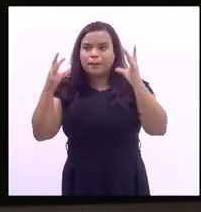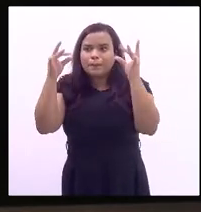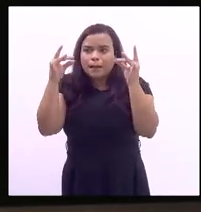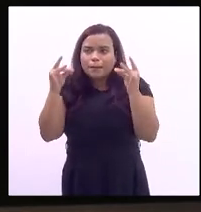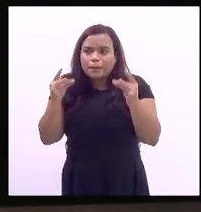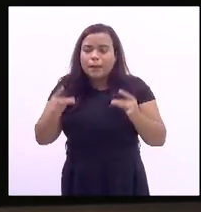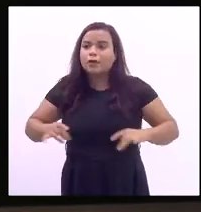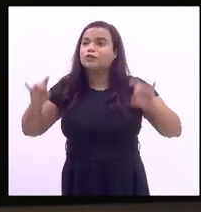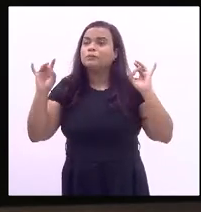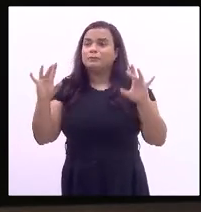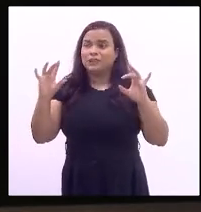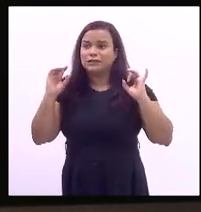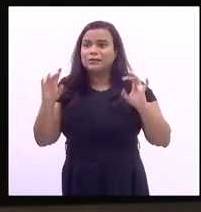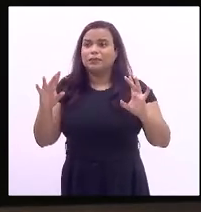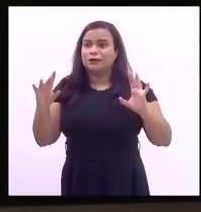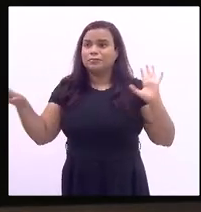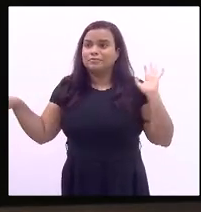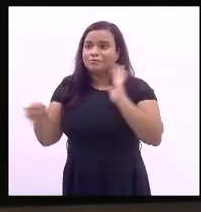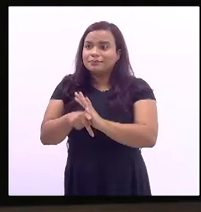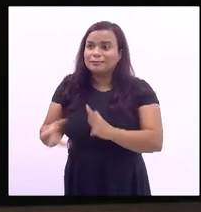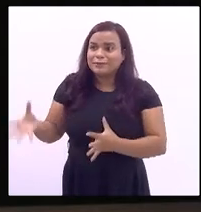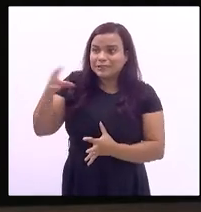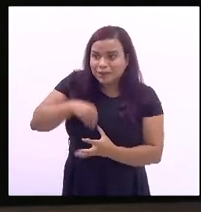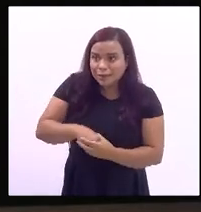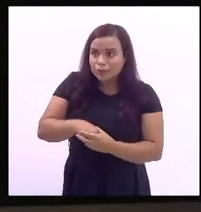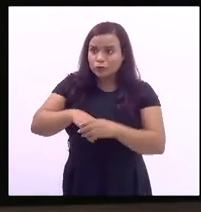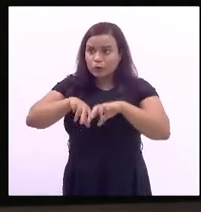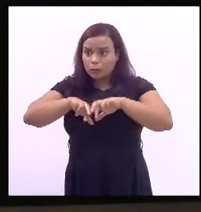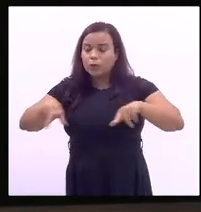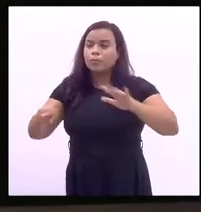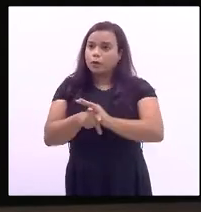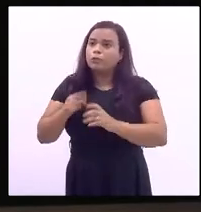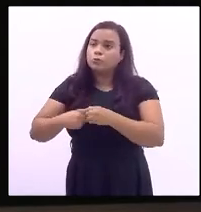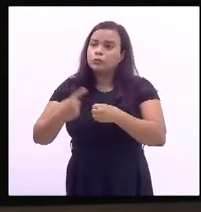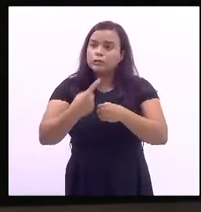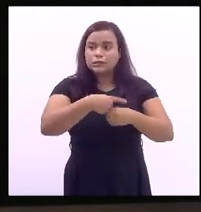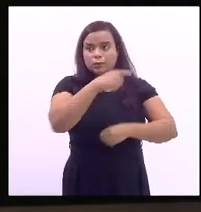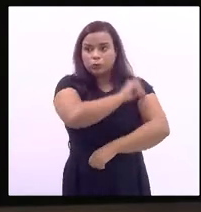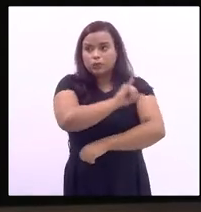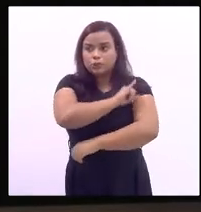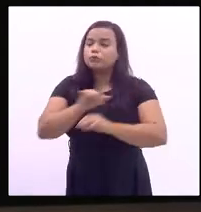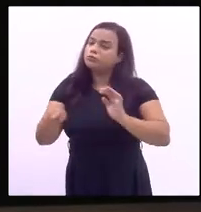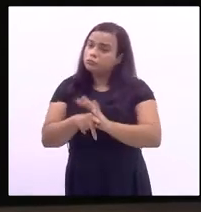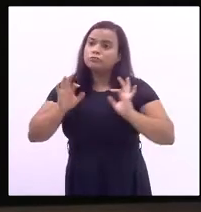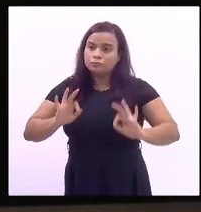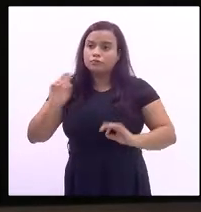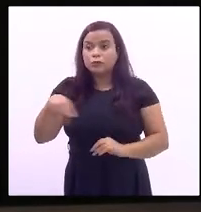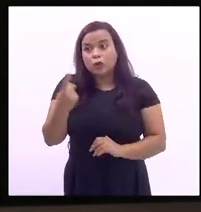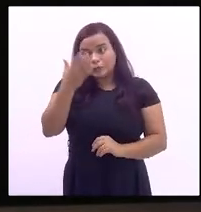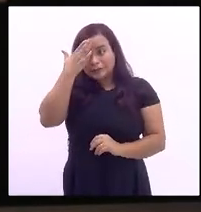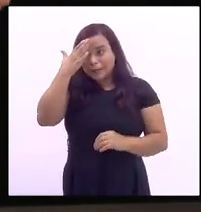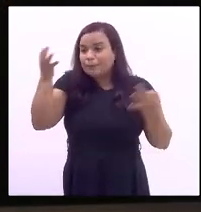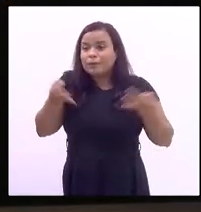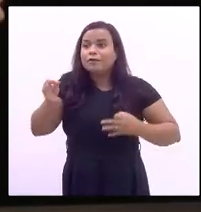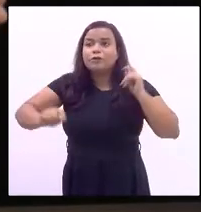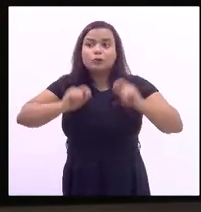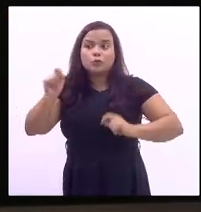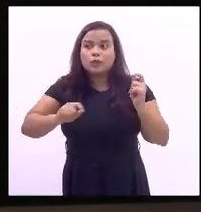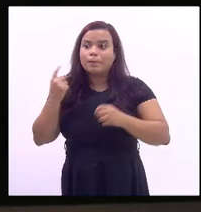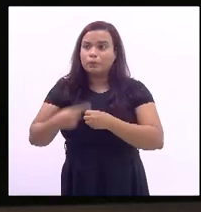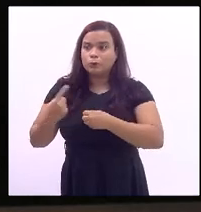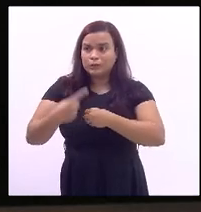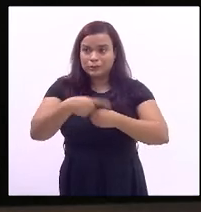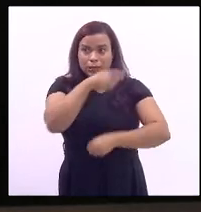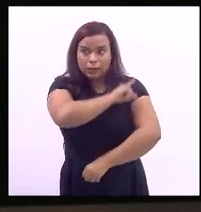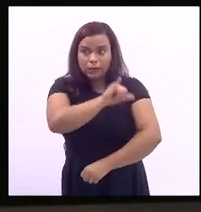especiais dentro daquilo que é o município do Rio de Janeiro e nós sabemos perfeitamente que o município do Rio